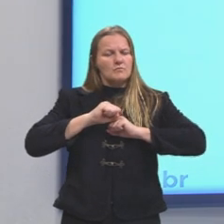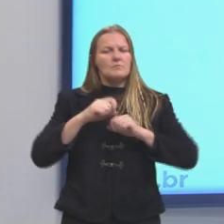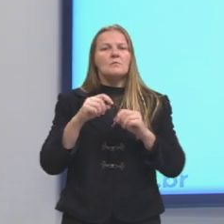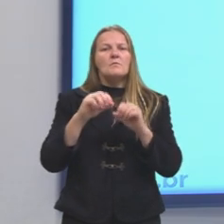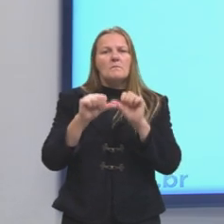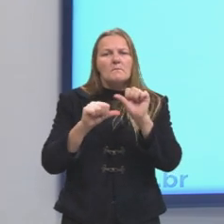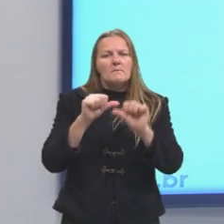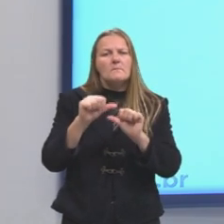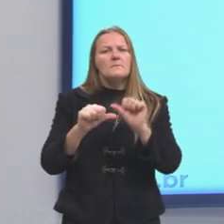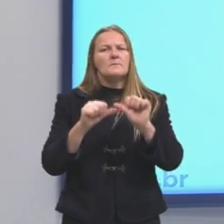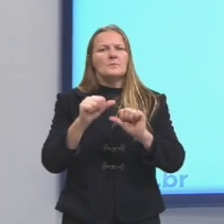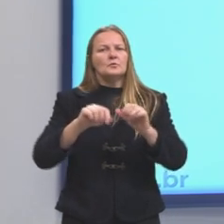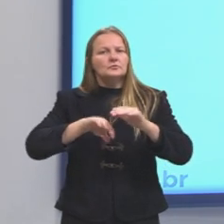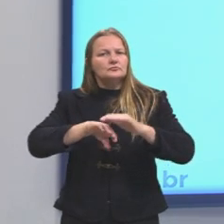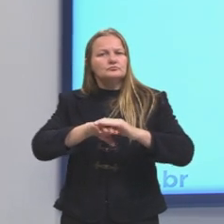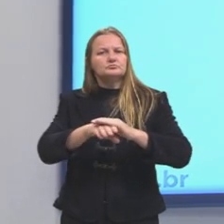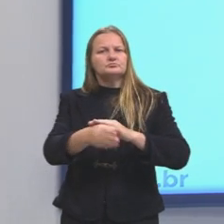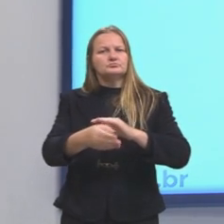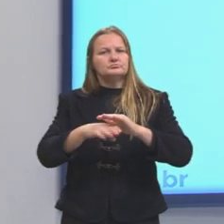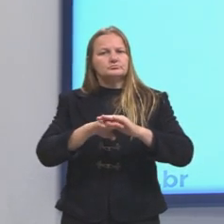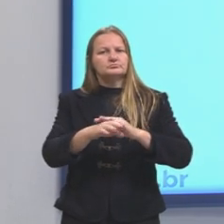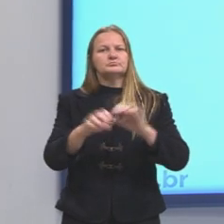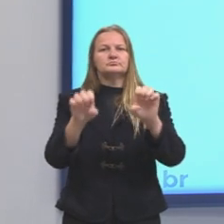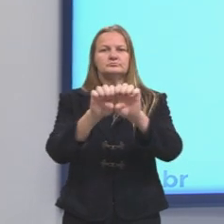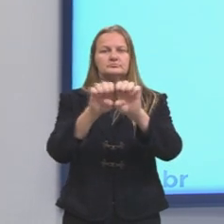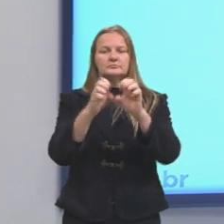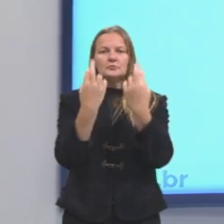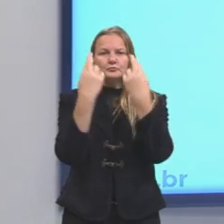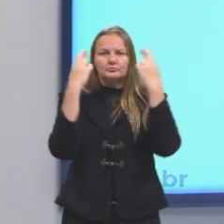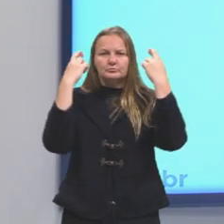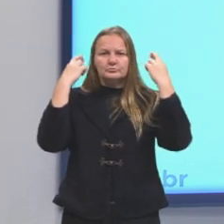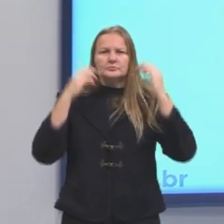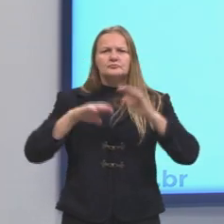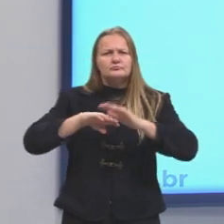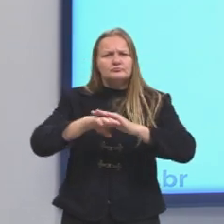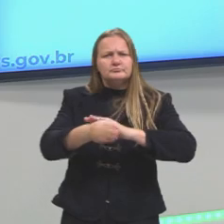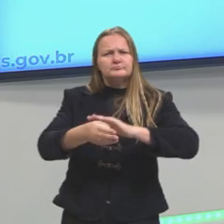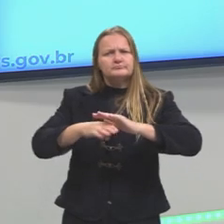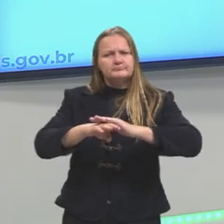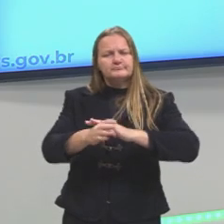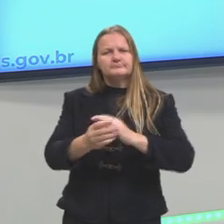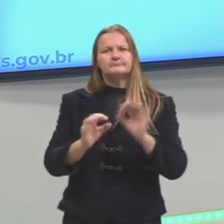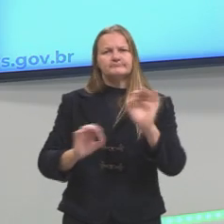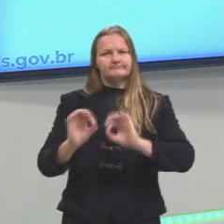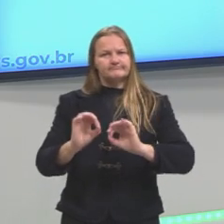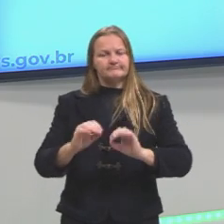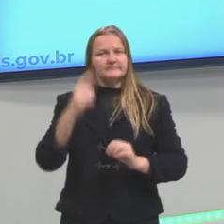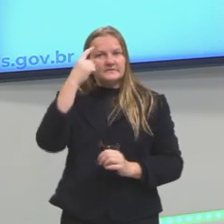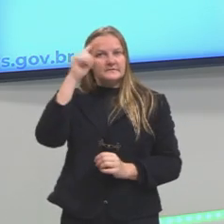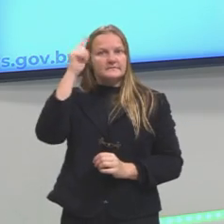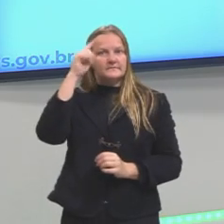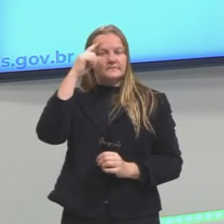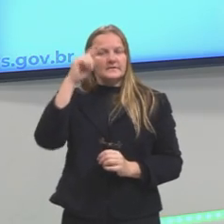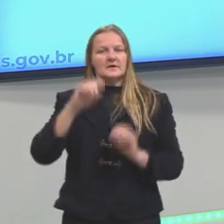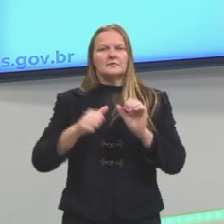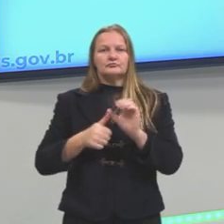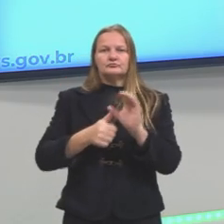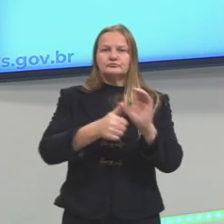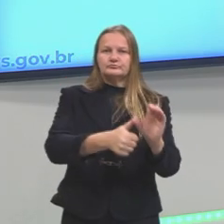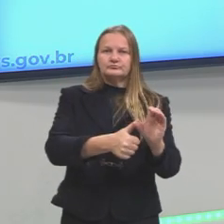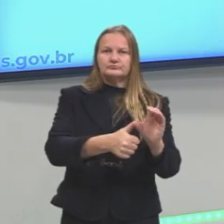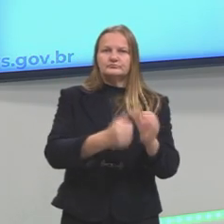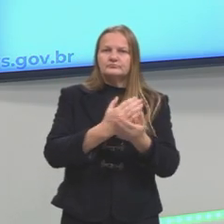modifica isso né a partir da estrutura dos gregos começam colocarem plantão as ideias do cristianismo